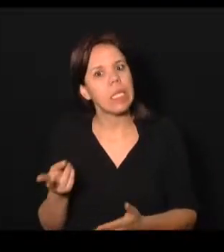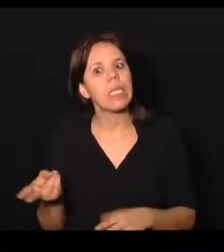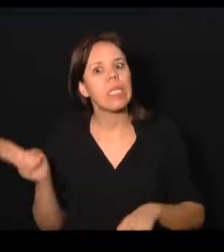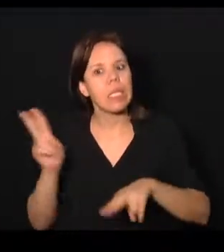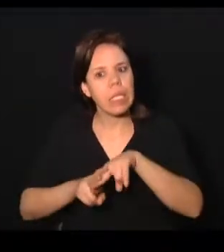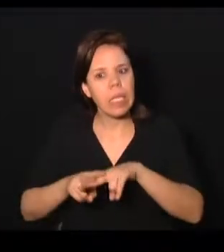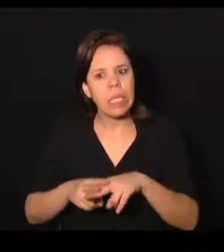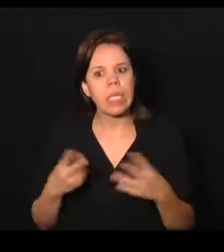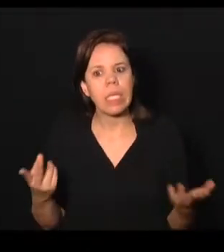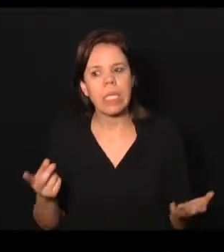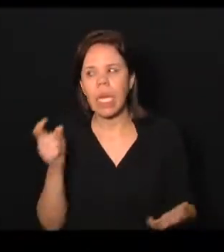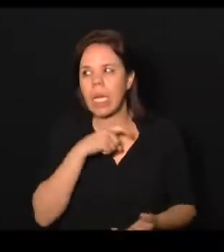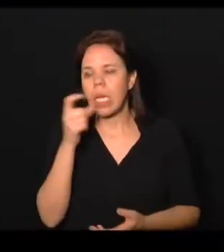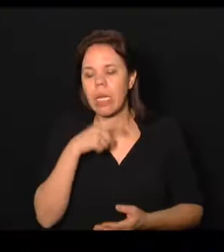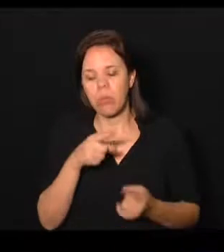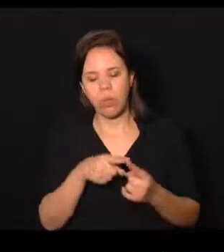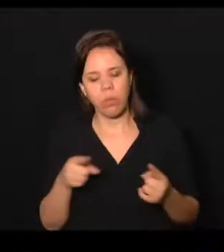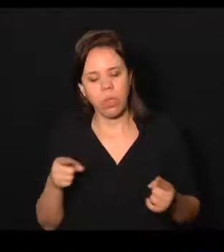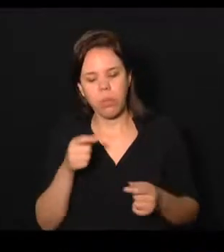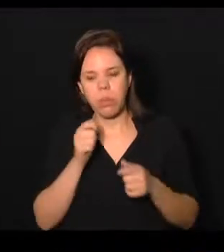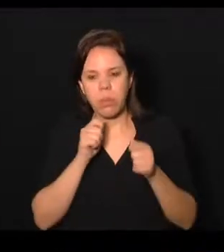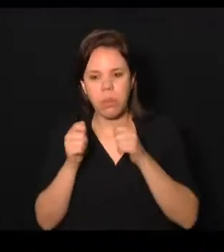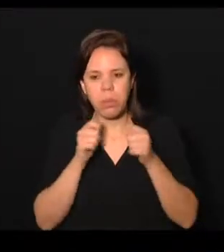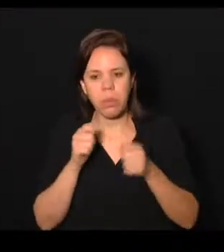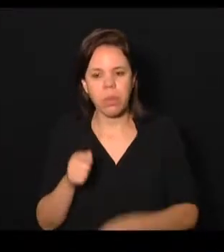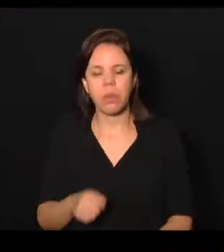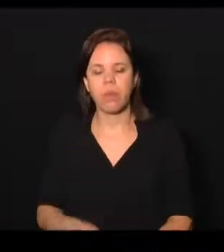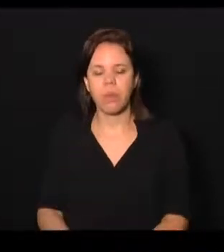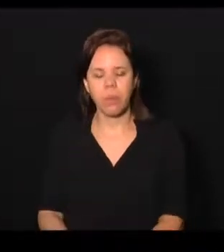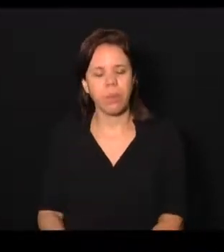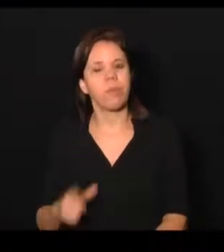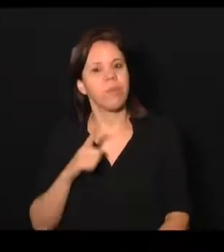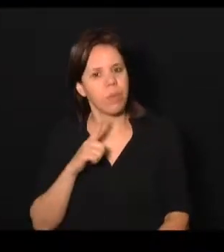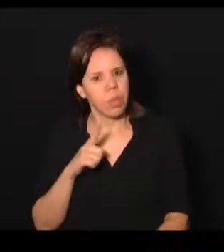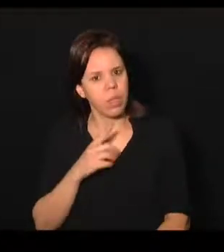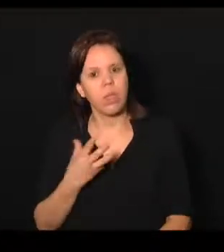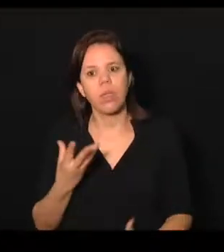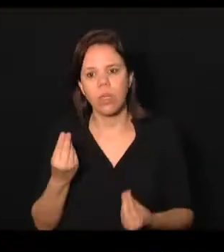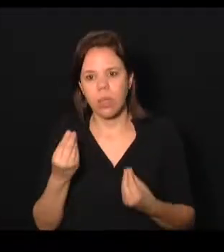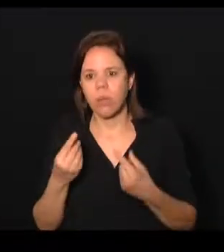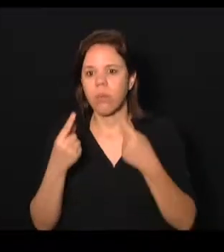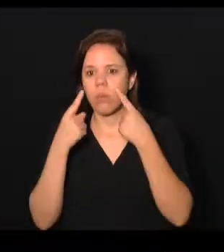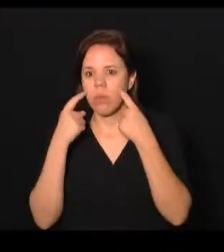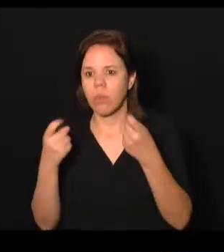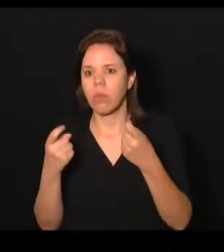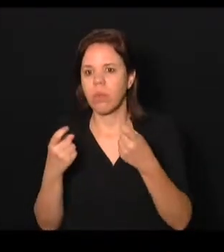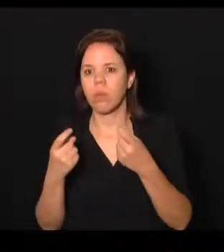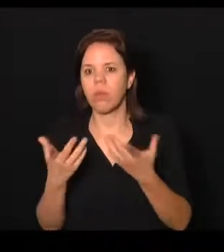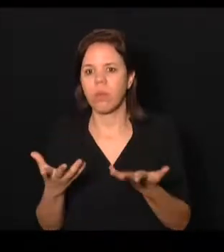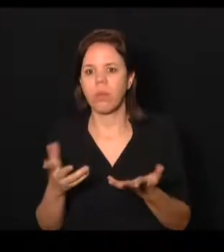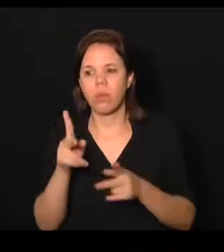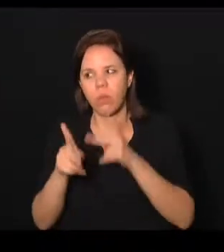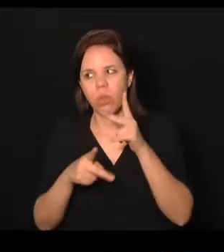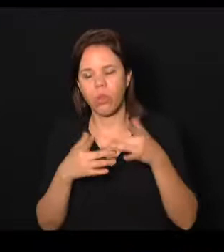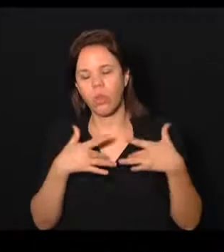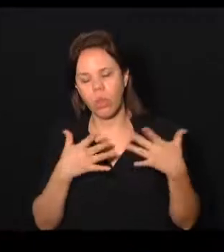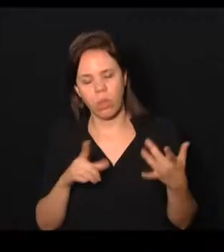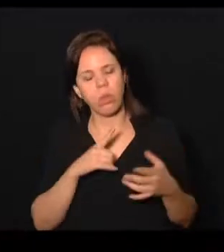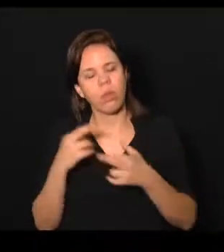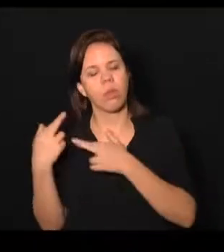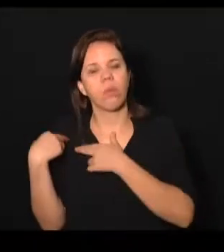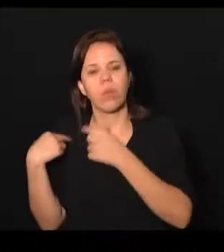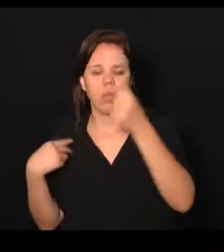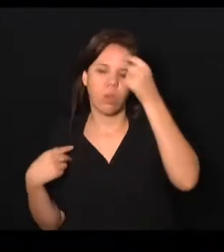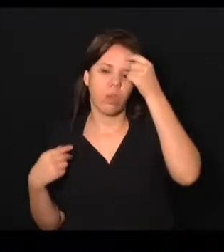isso, porque ela mentiu durante o processo de triagem. Então, a gente tem muito interesse que as pessoas doem sangue, mas também que as pessoas tenham responsabilidade